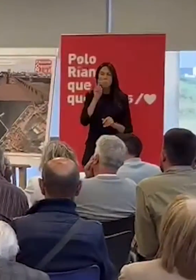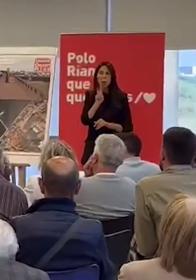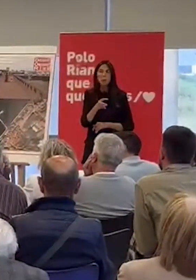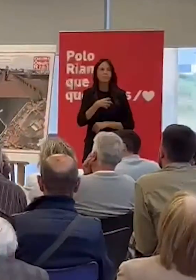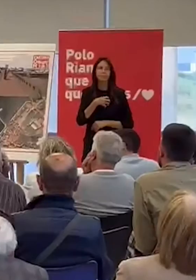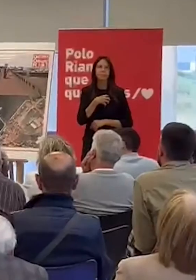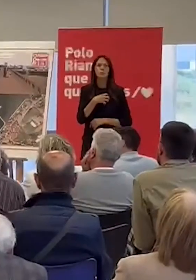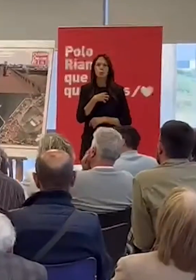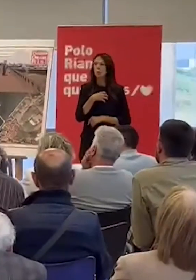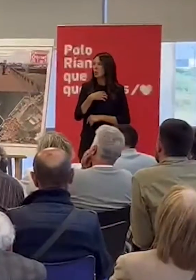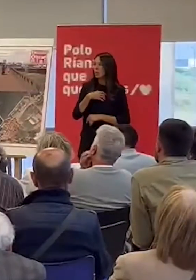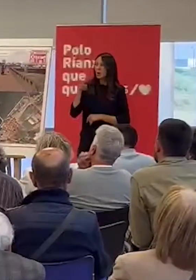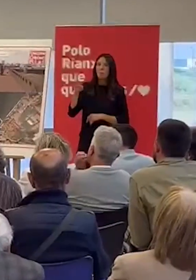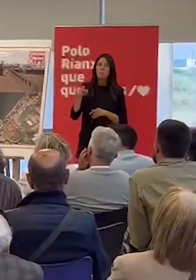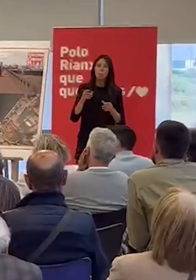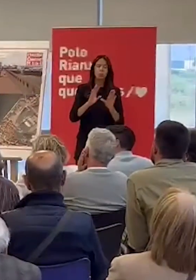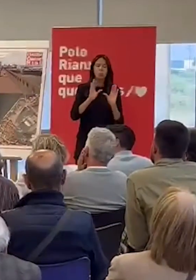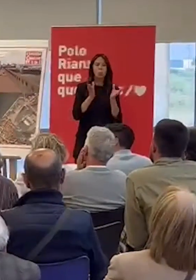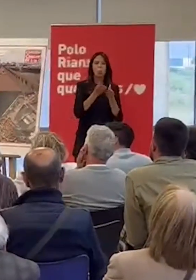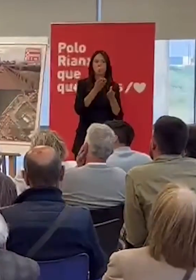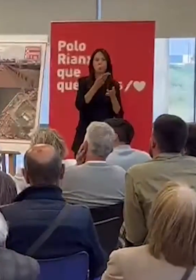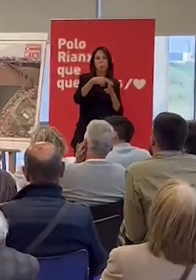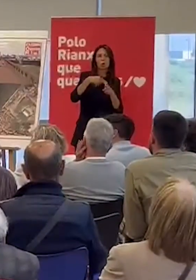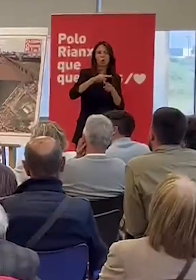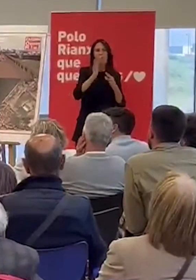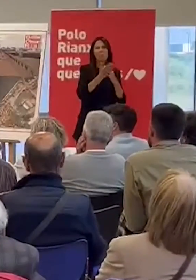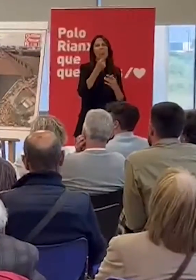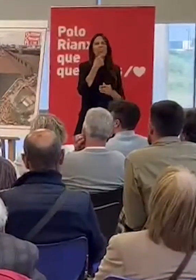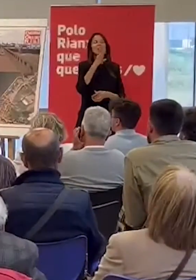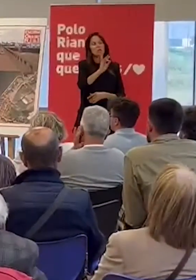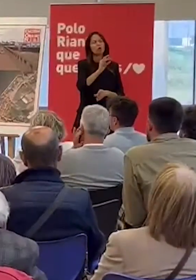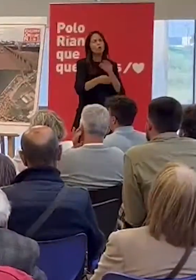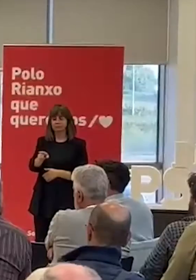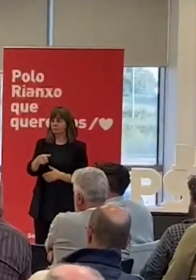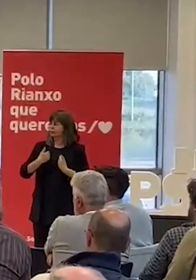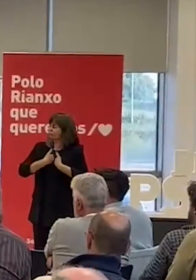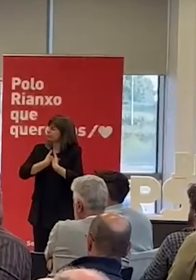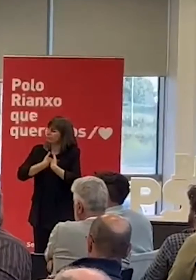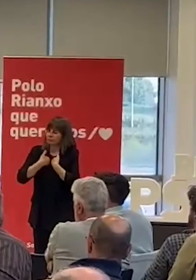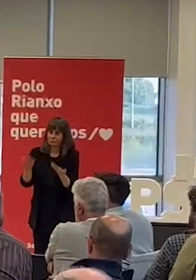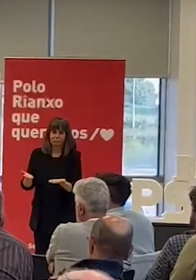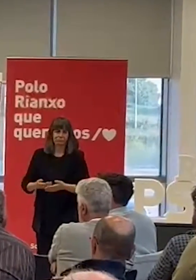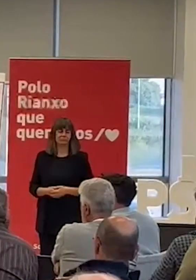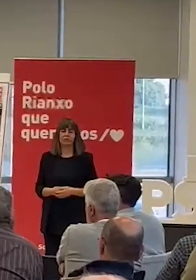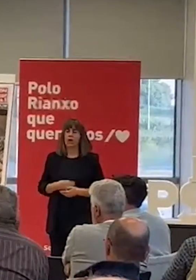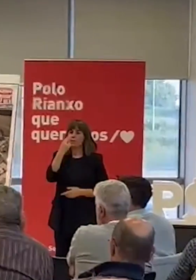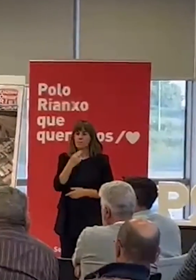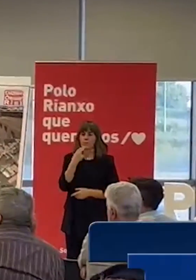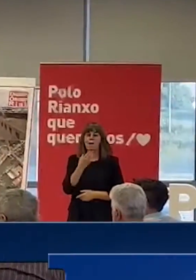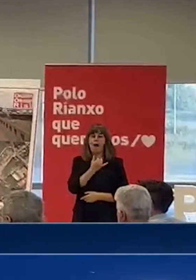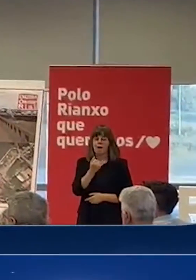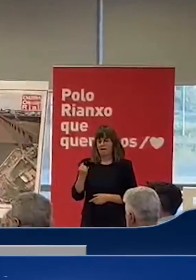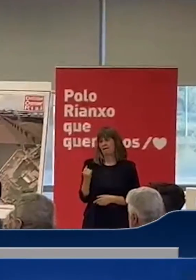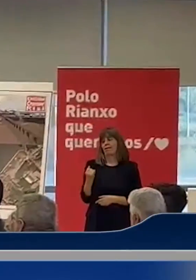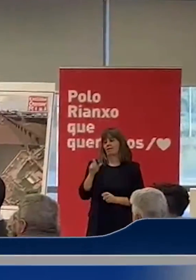deputada Montserrat García Chavarría e do líder das Xuventudes Socialistas, Xurxo Doval. Unha persoa comprometida